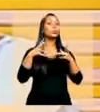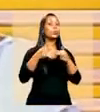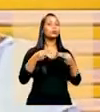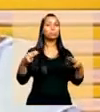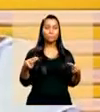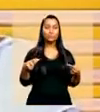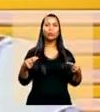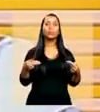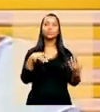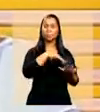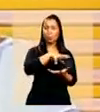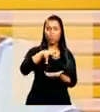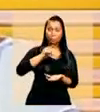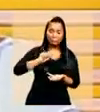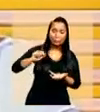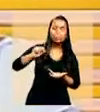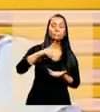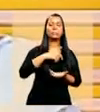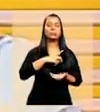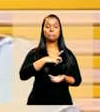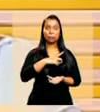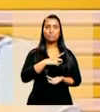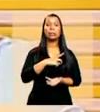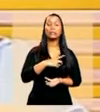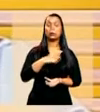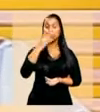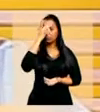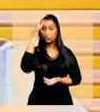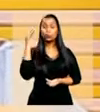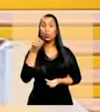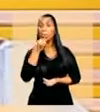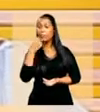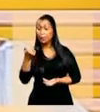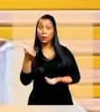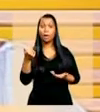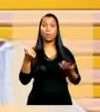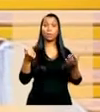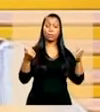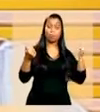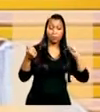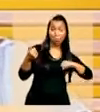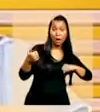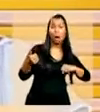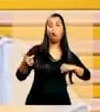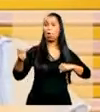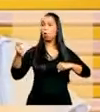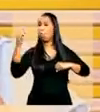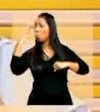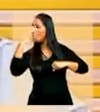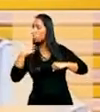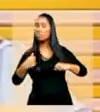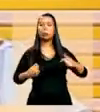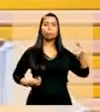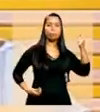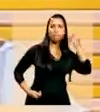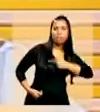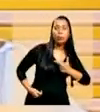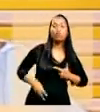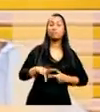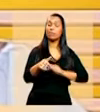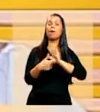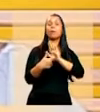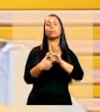os arquétipos da humanidade, né? Do homem, o bem, o mal, o feio, o bonito. Com isso você já vai passando